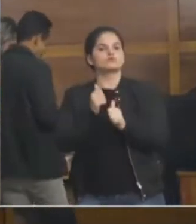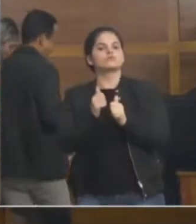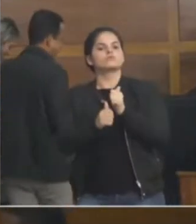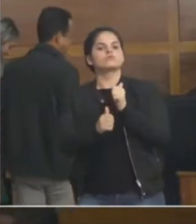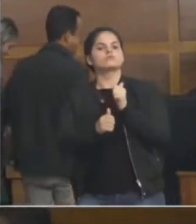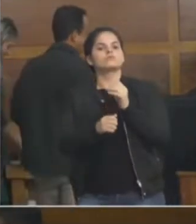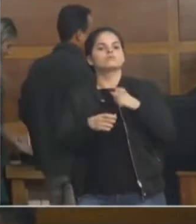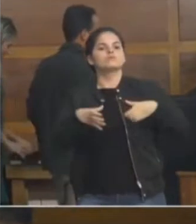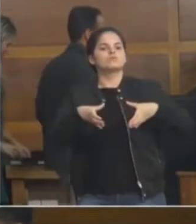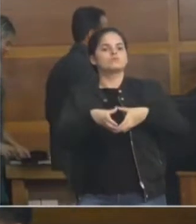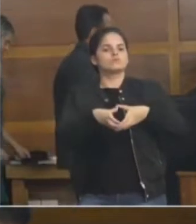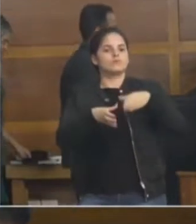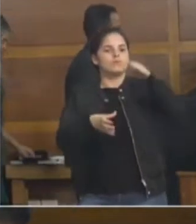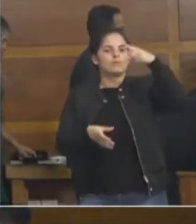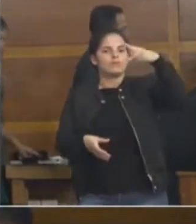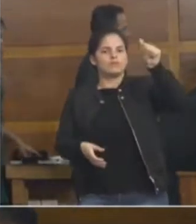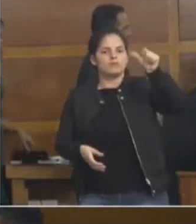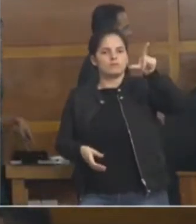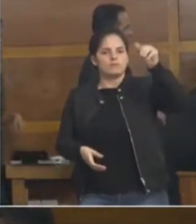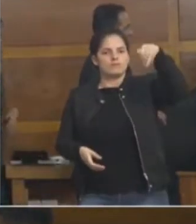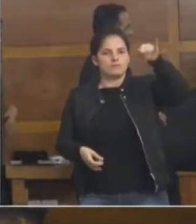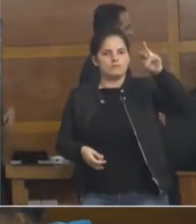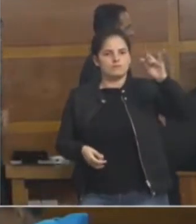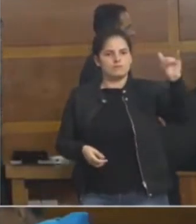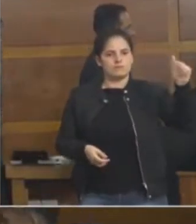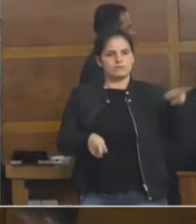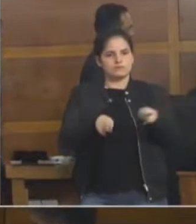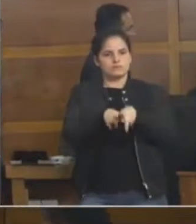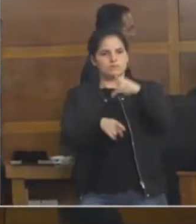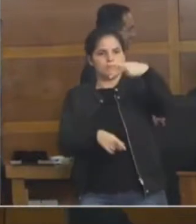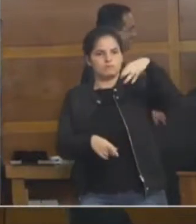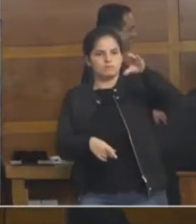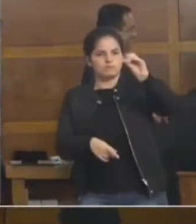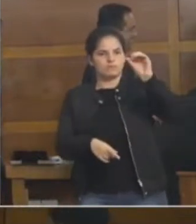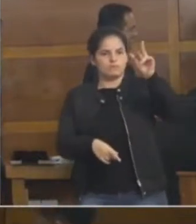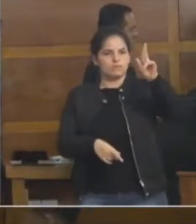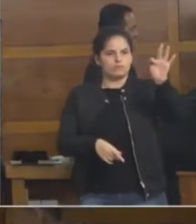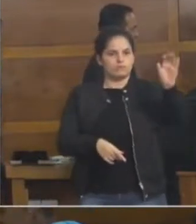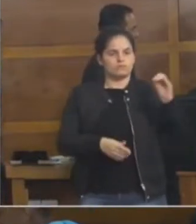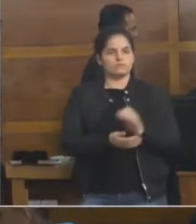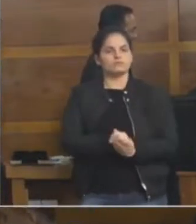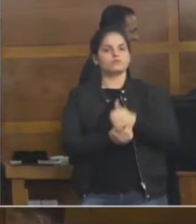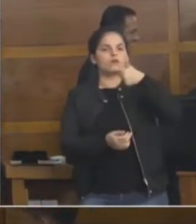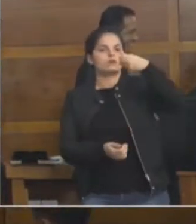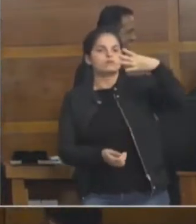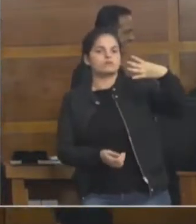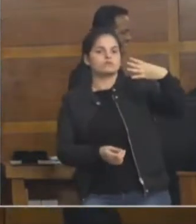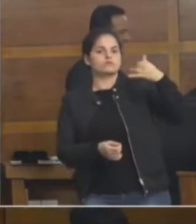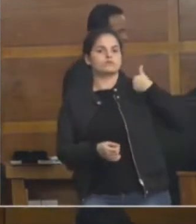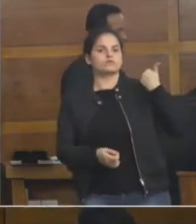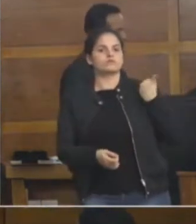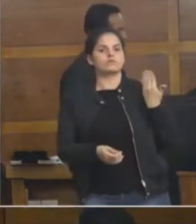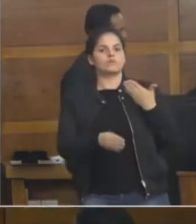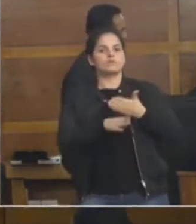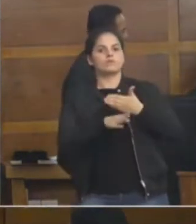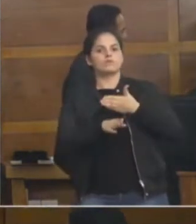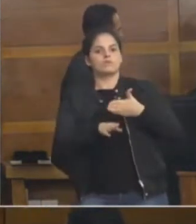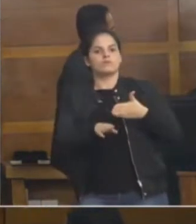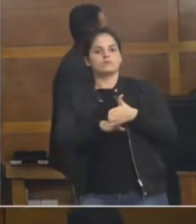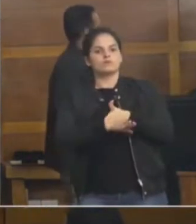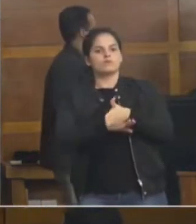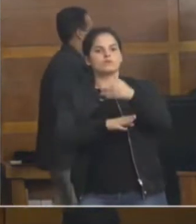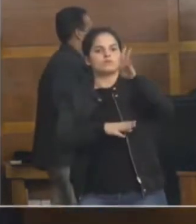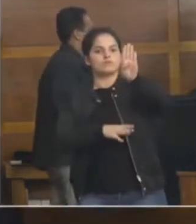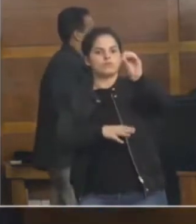Palmeirinha e do time do Porto em Angra dos Reis aos 14 anos foi para o Botafogo defendendo o seu time de coração